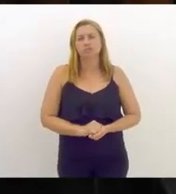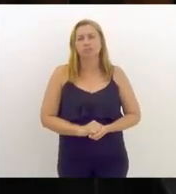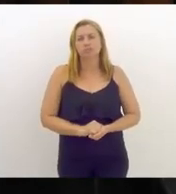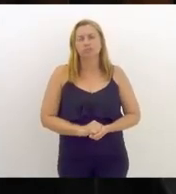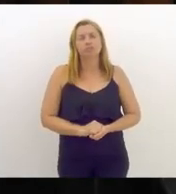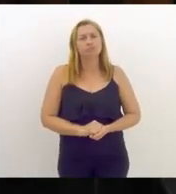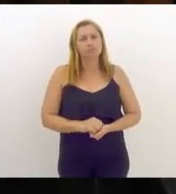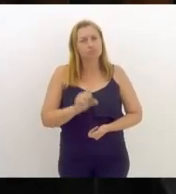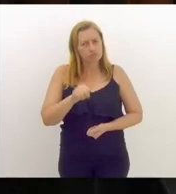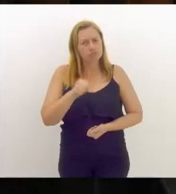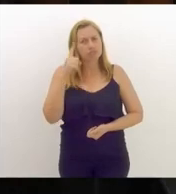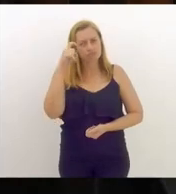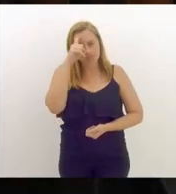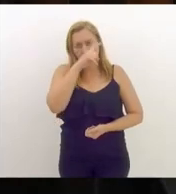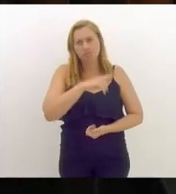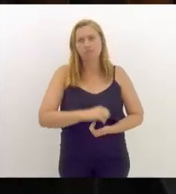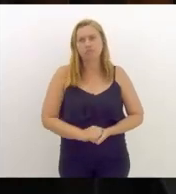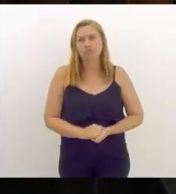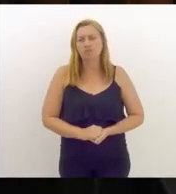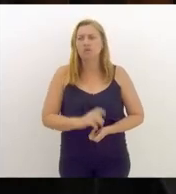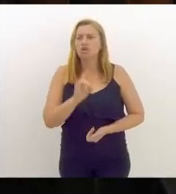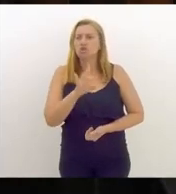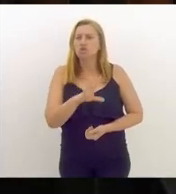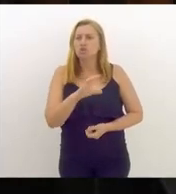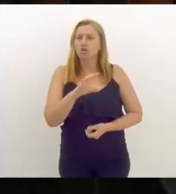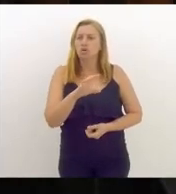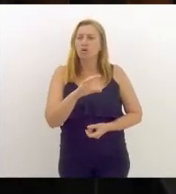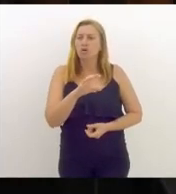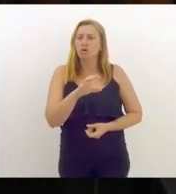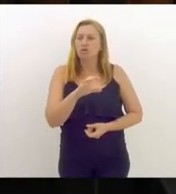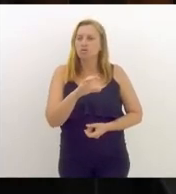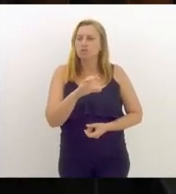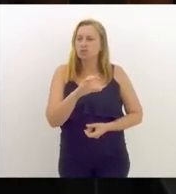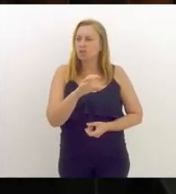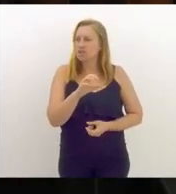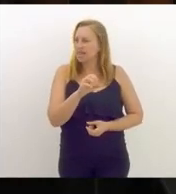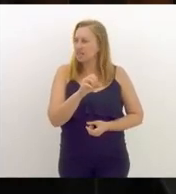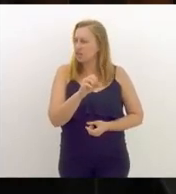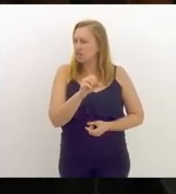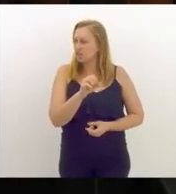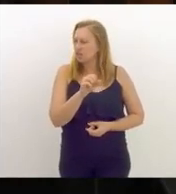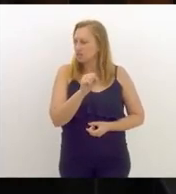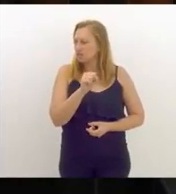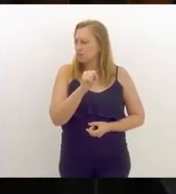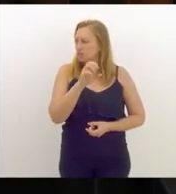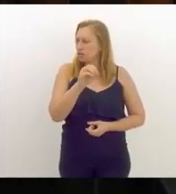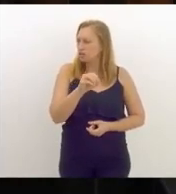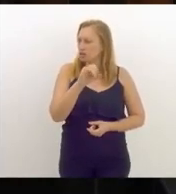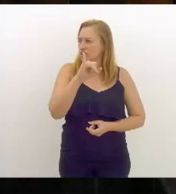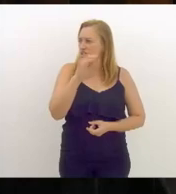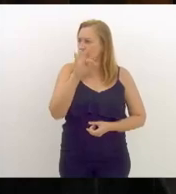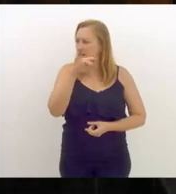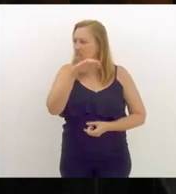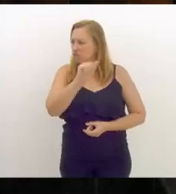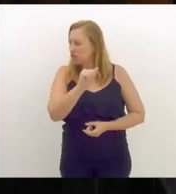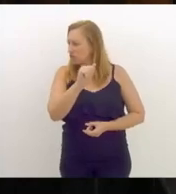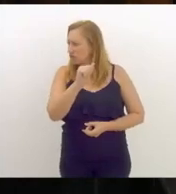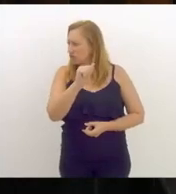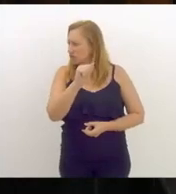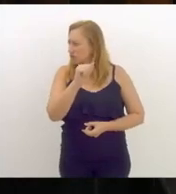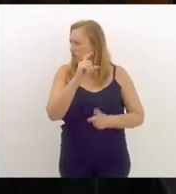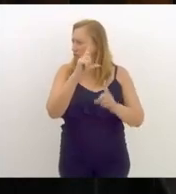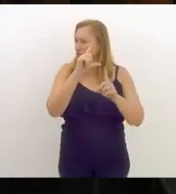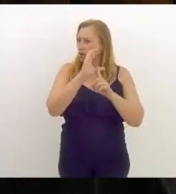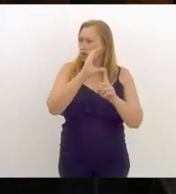muito pois somente socialistas comunistas e globalistas podem